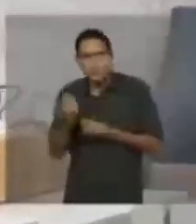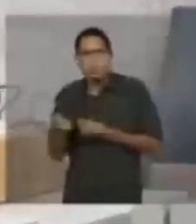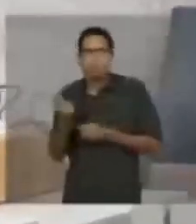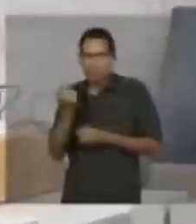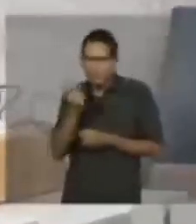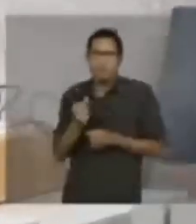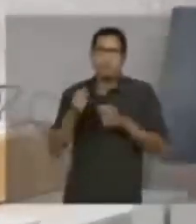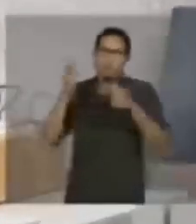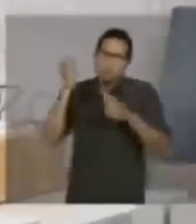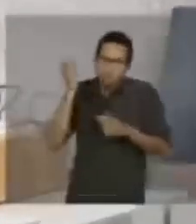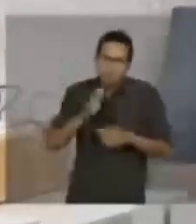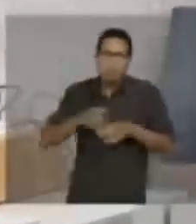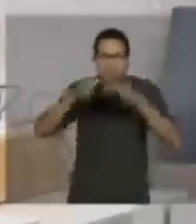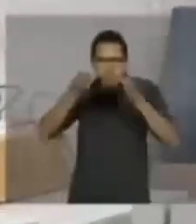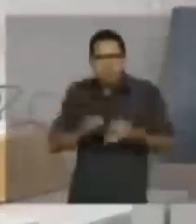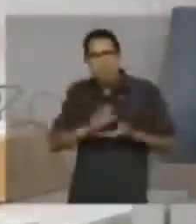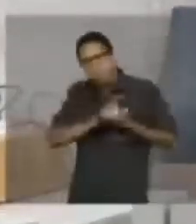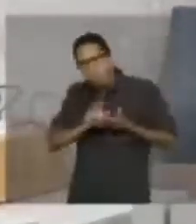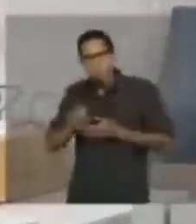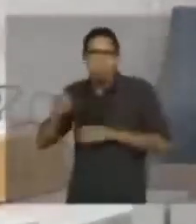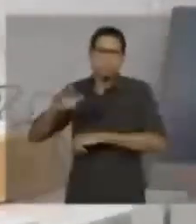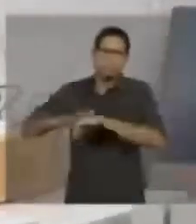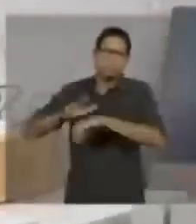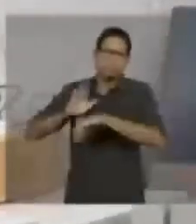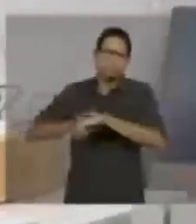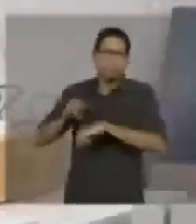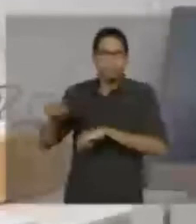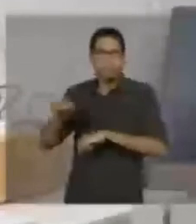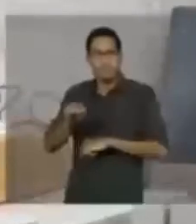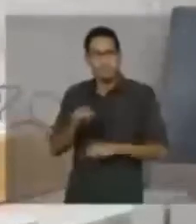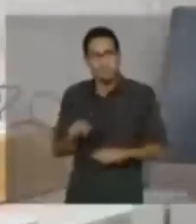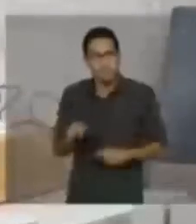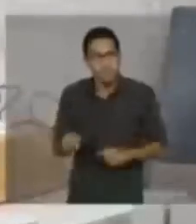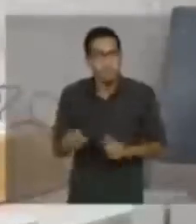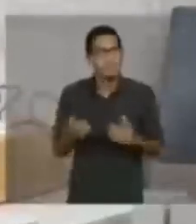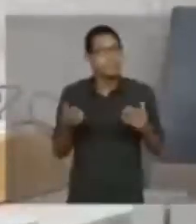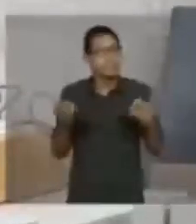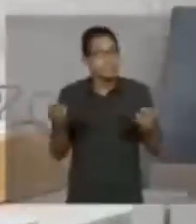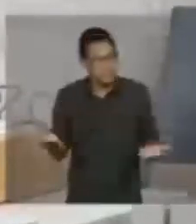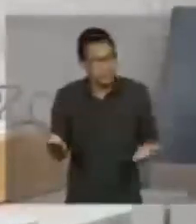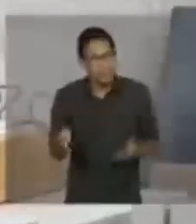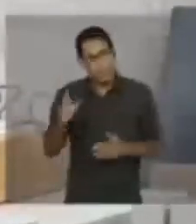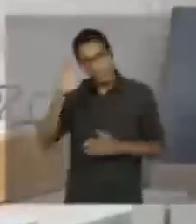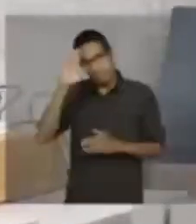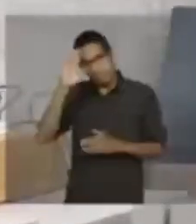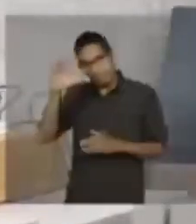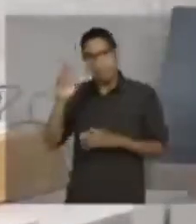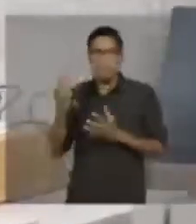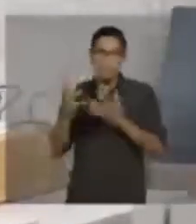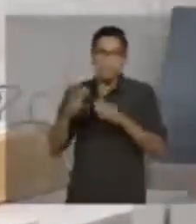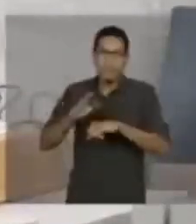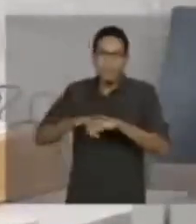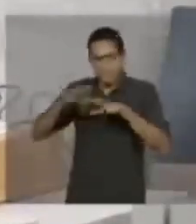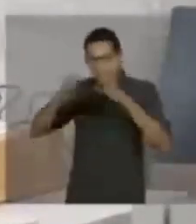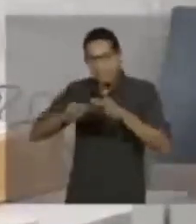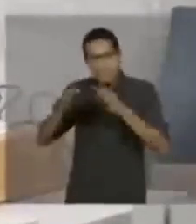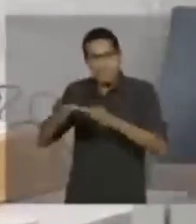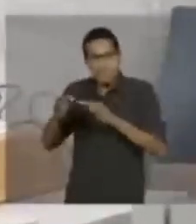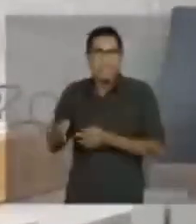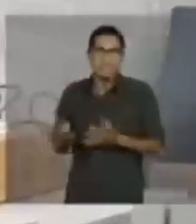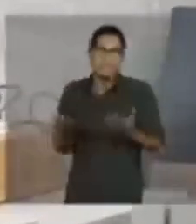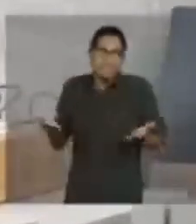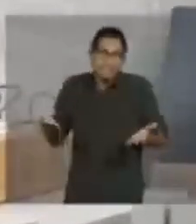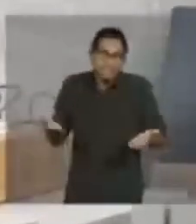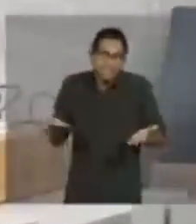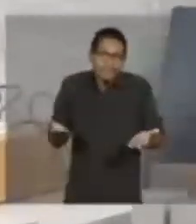dinheiro finalmente ser aplicado mesmo não, né? Principalmente querendo fazer tudo certo, sem